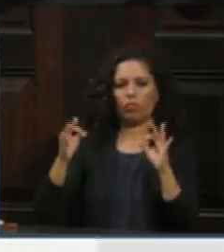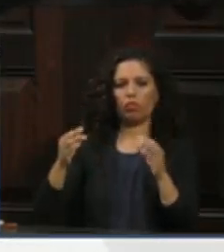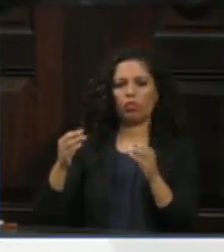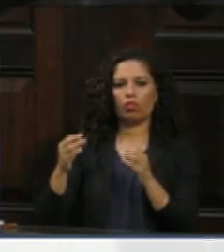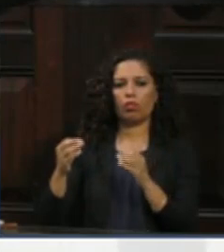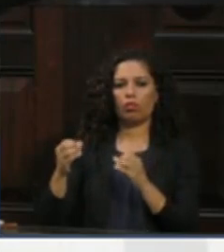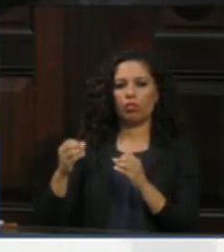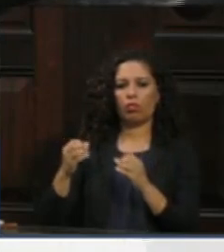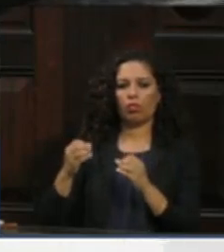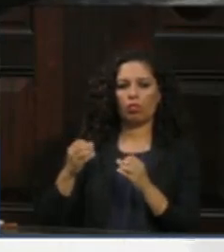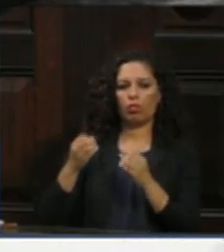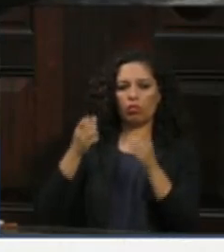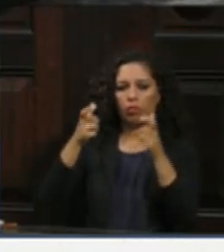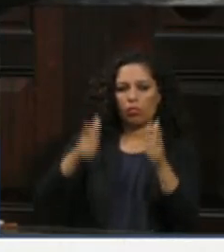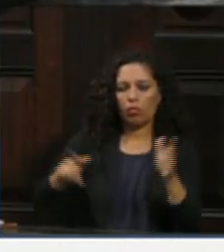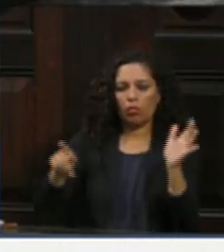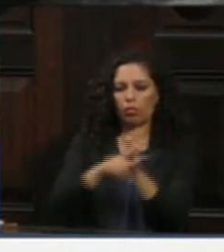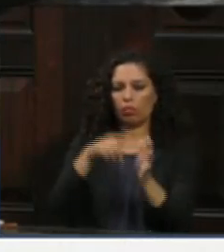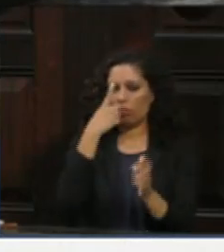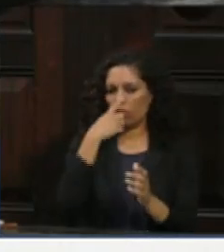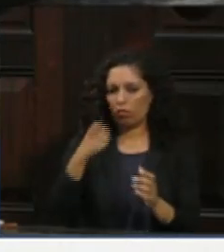deputado Nivaldo Mulim.